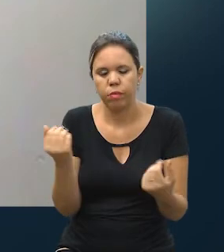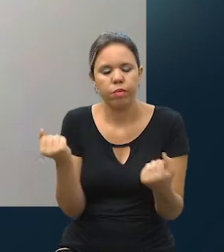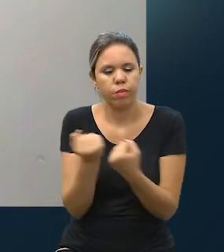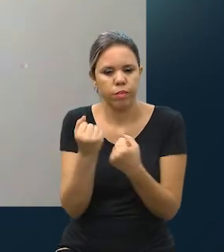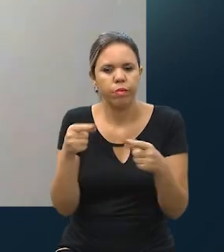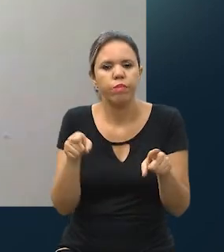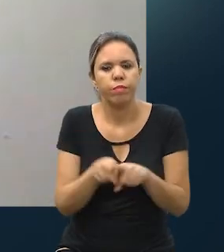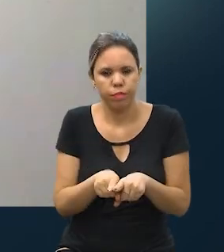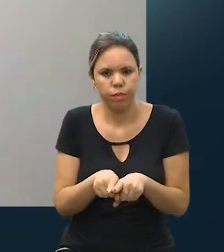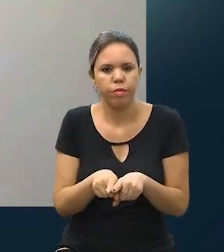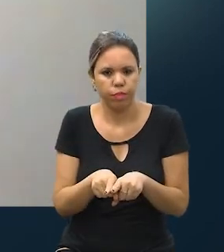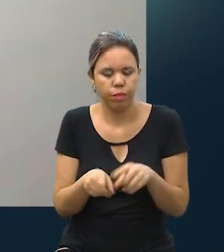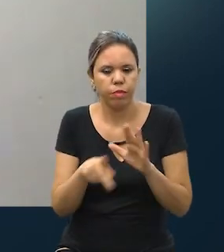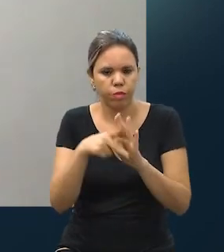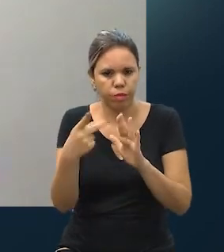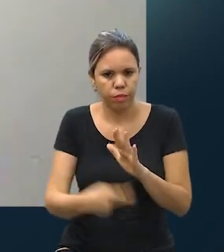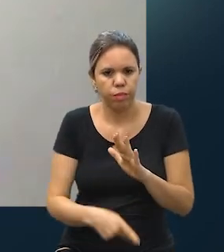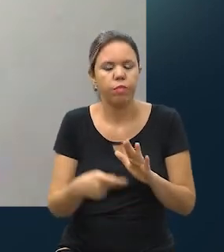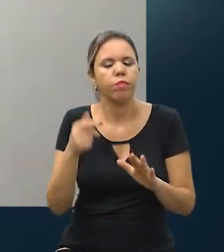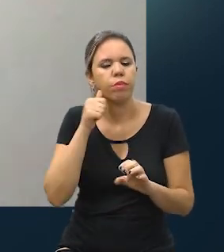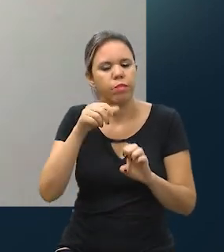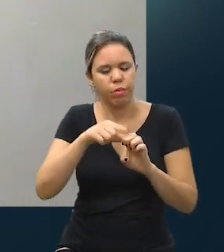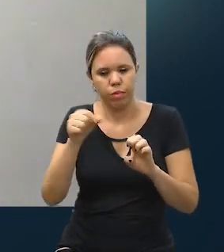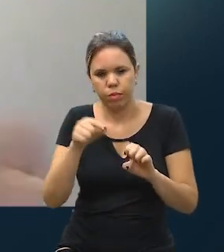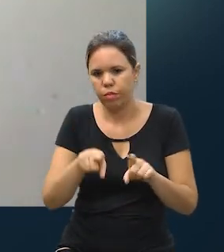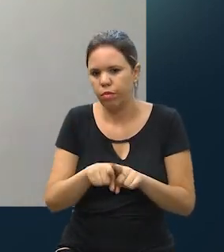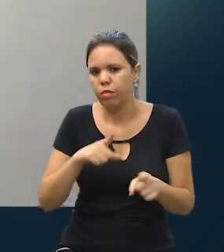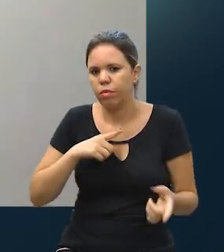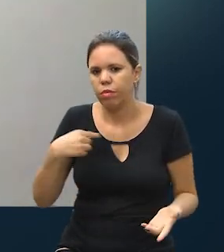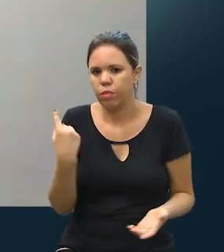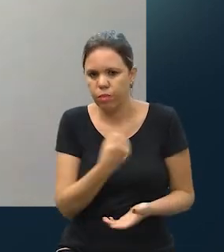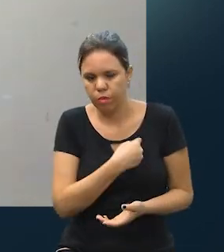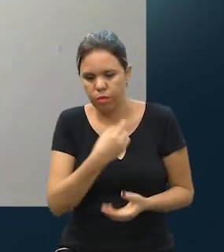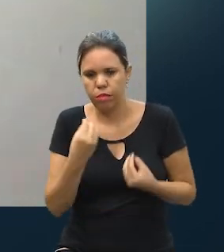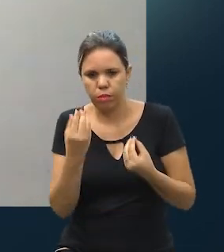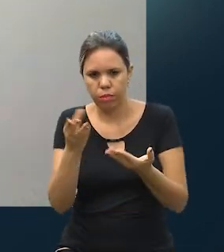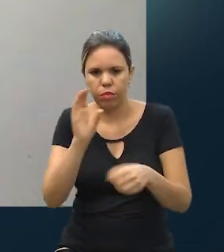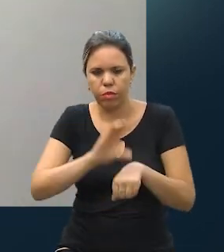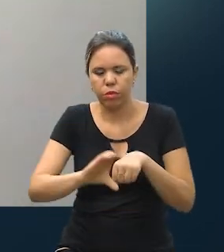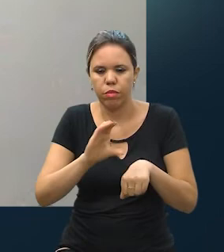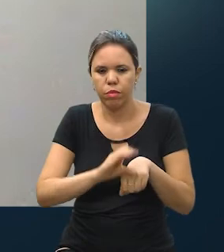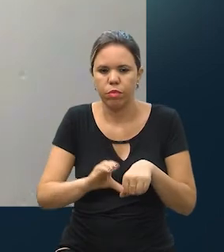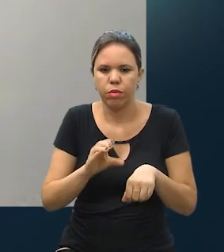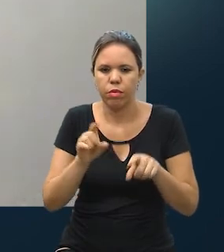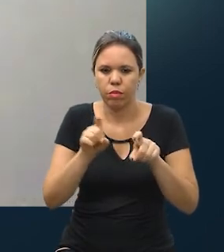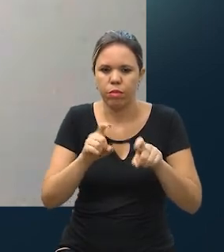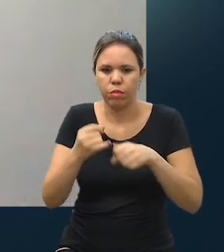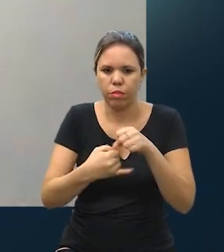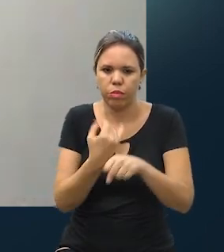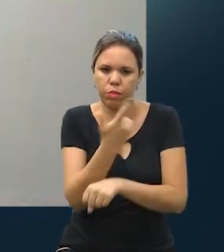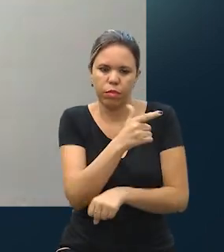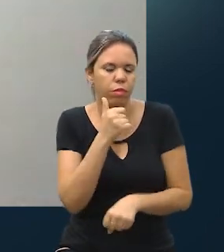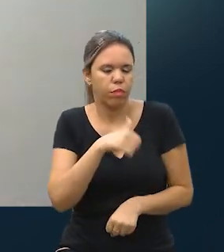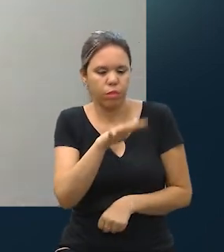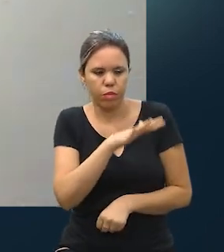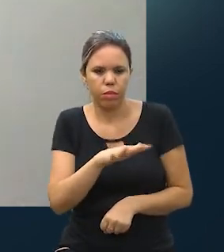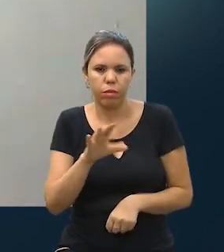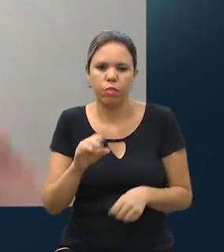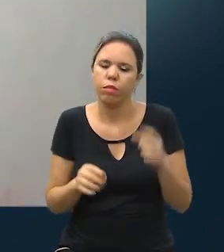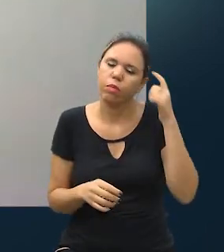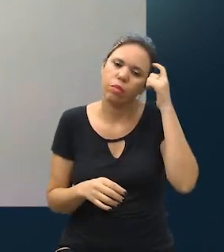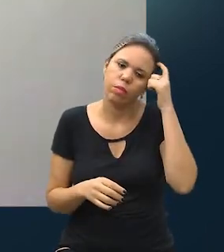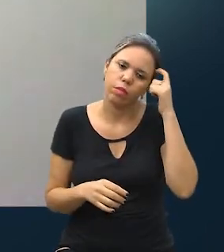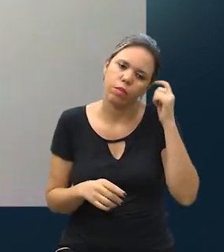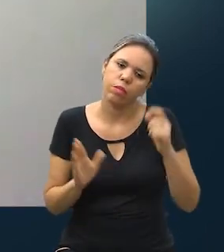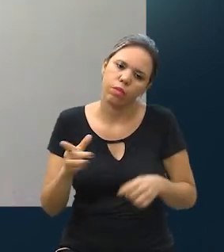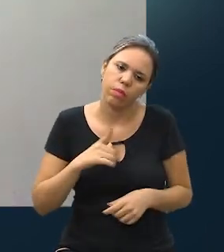apoio também. As próprias empreendedoras já têm lá gente oferecendo curso digital para outras mulheres, já